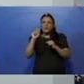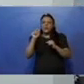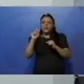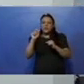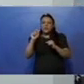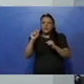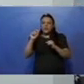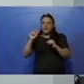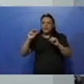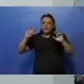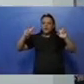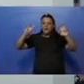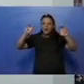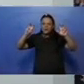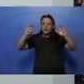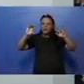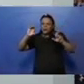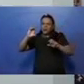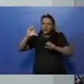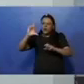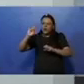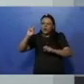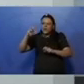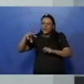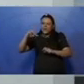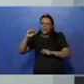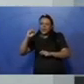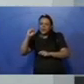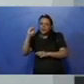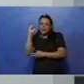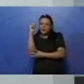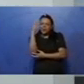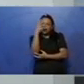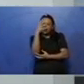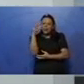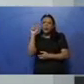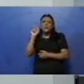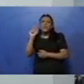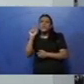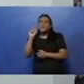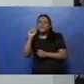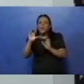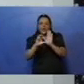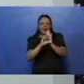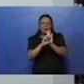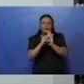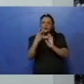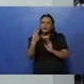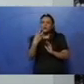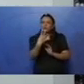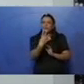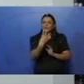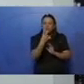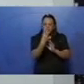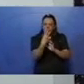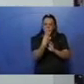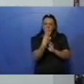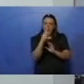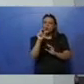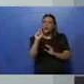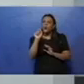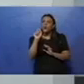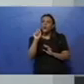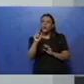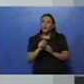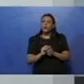que é o título, do que ele se refere quando ele fala capítulo 23? Esse título ele se refere